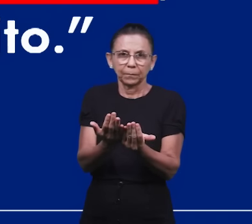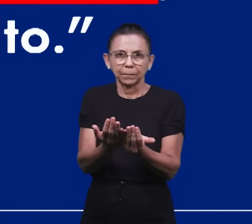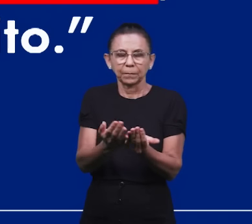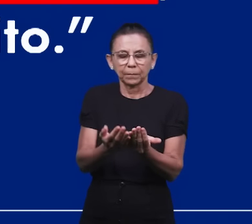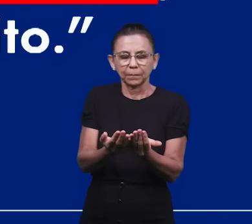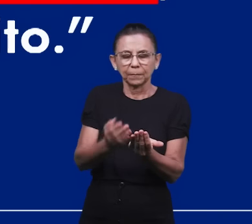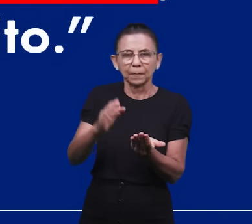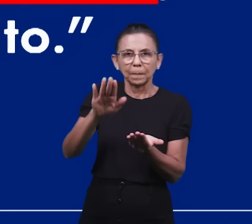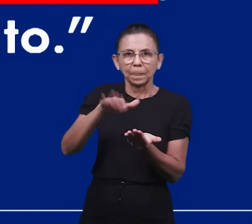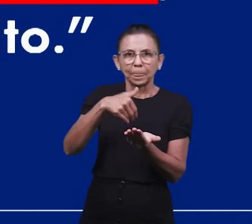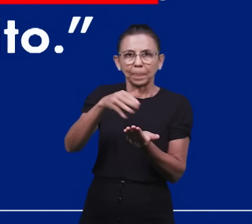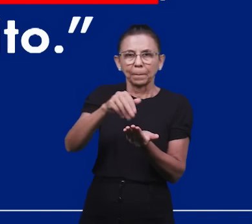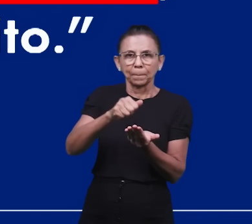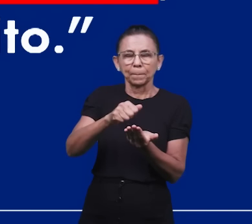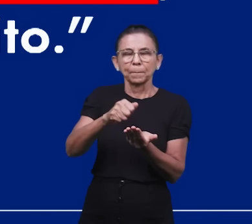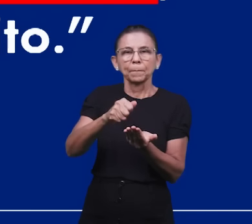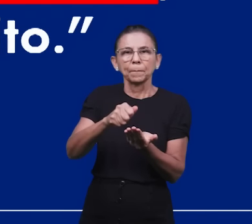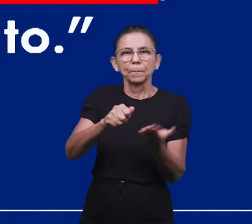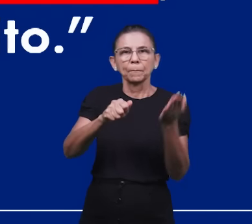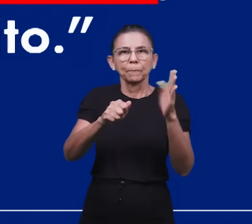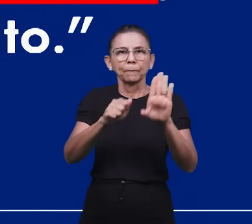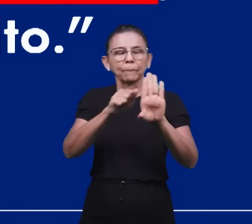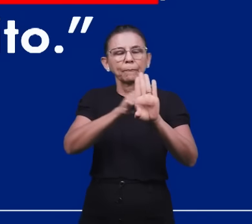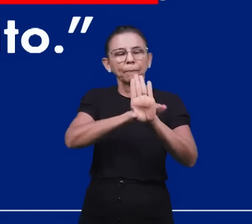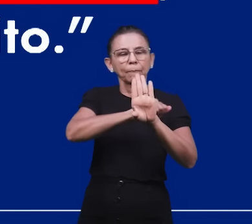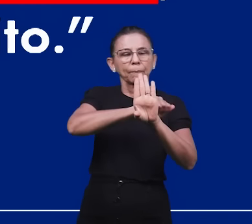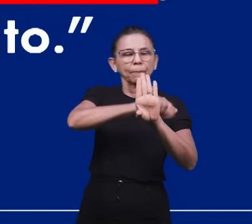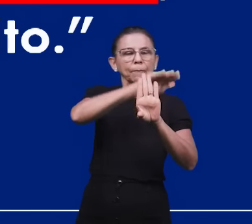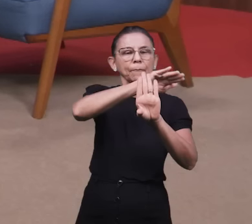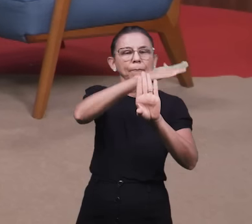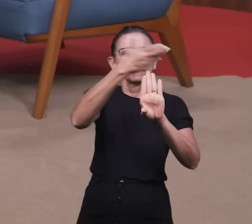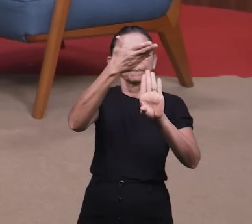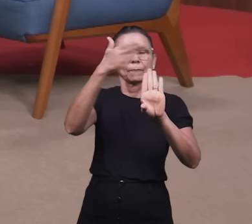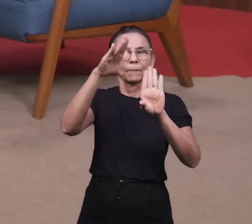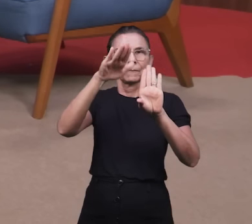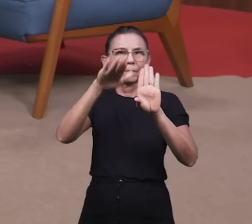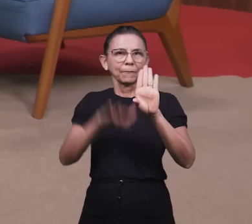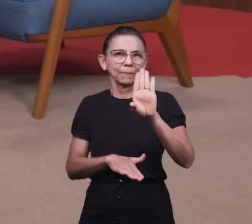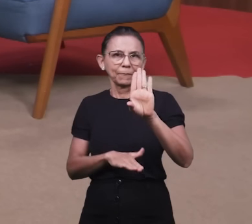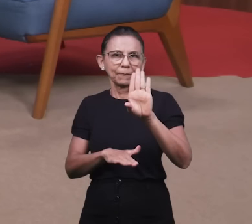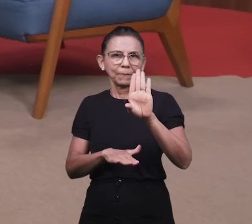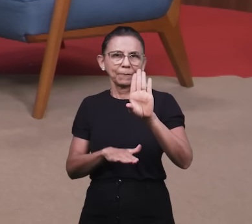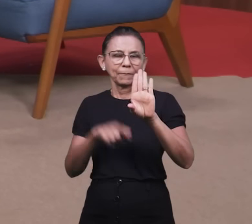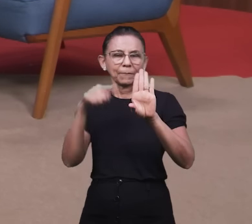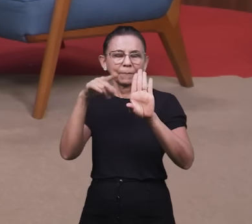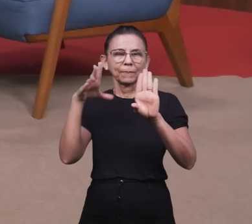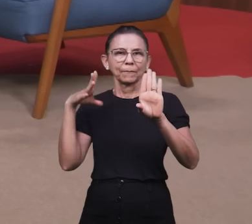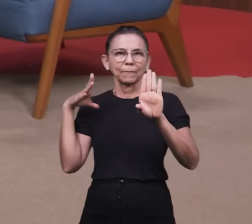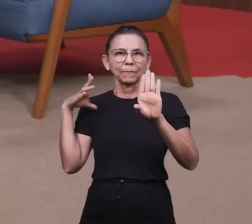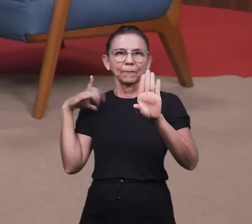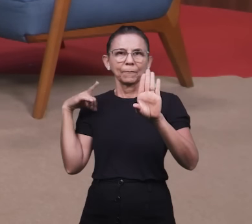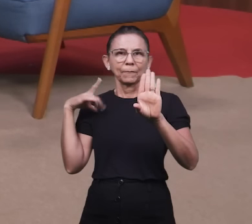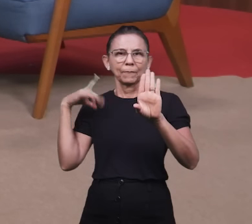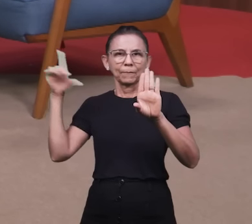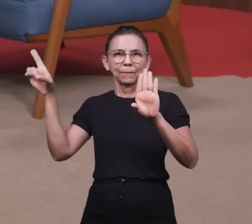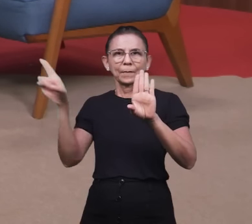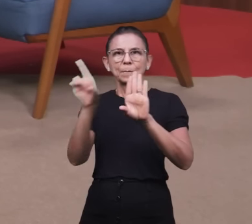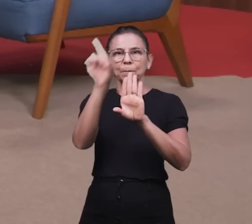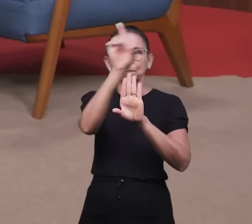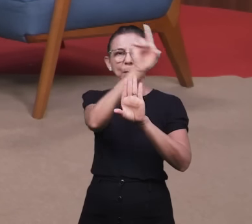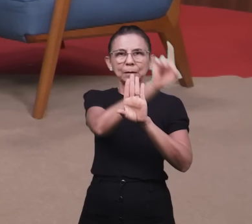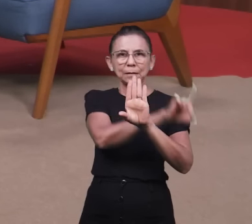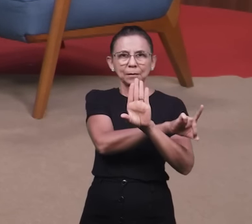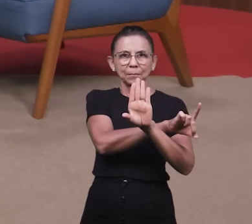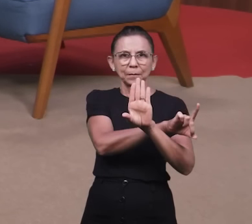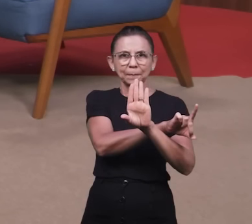quando eu ferir a terra do Egito esse sangue era o sangue do cordeiro